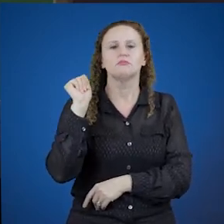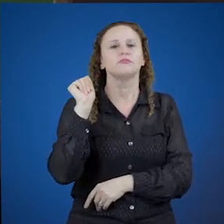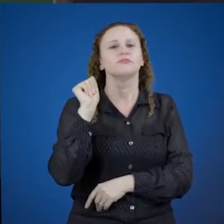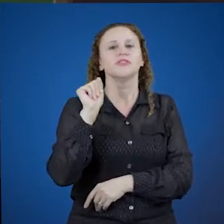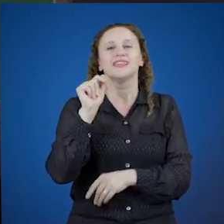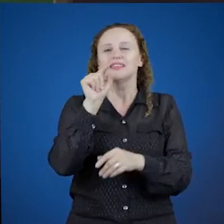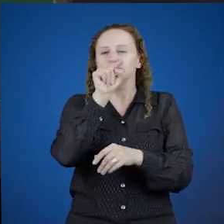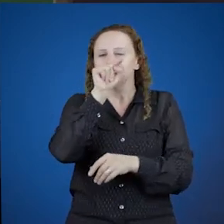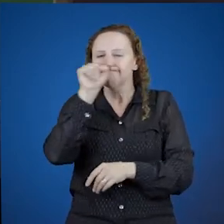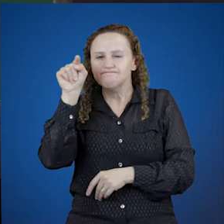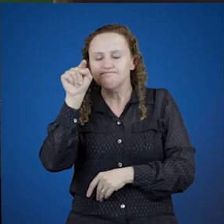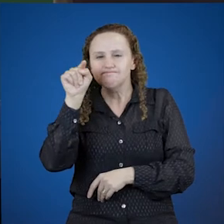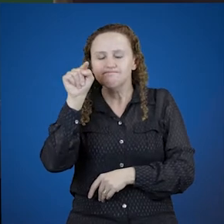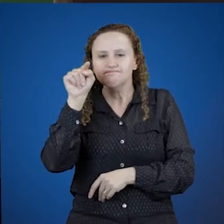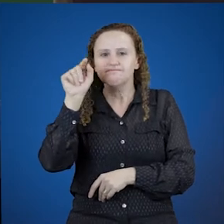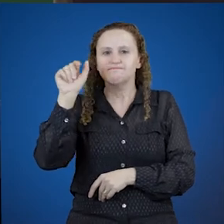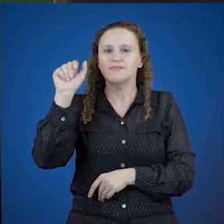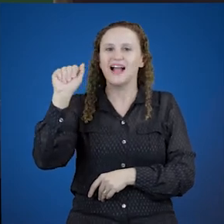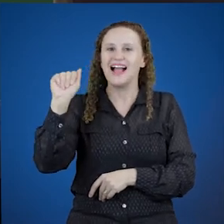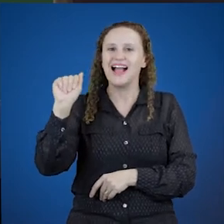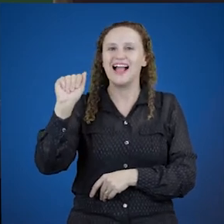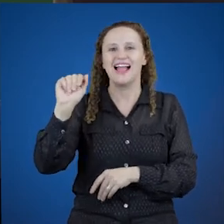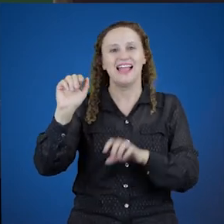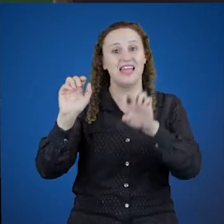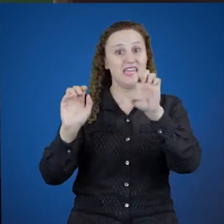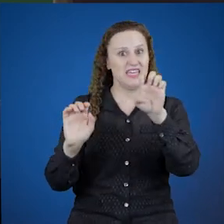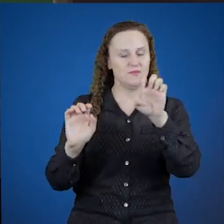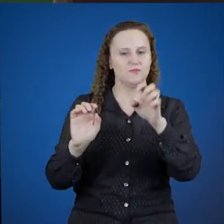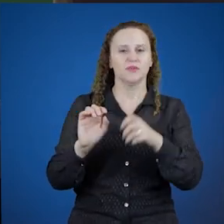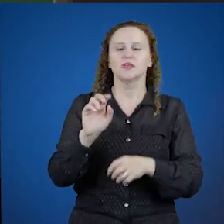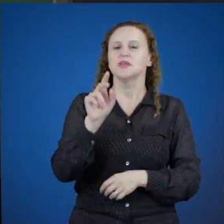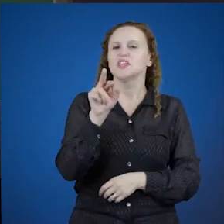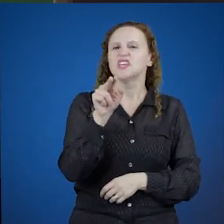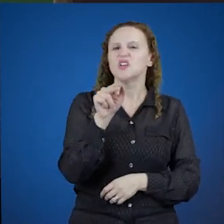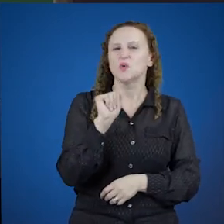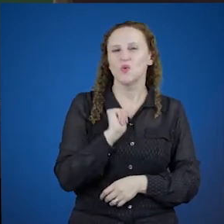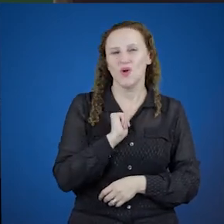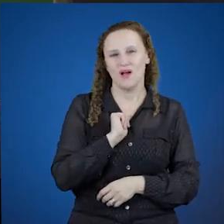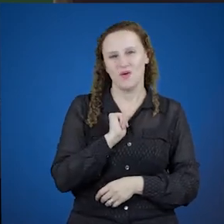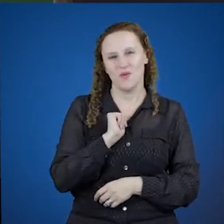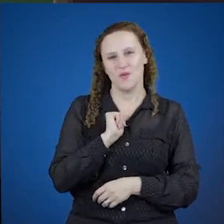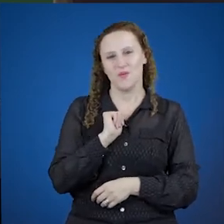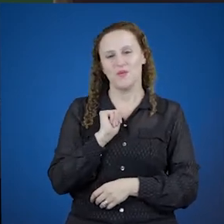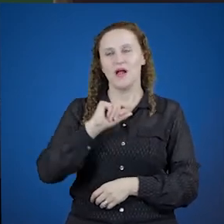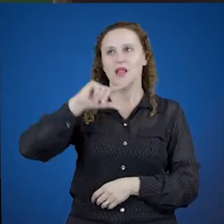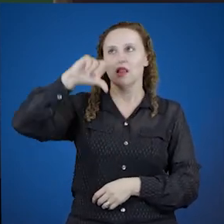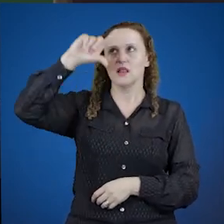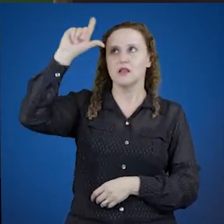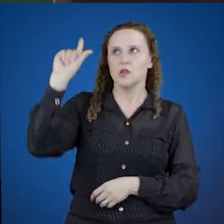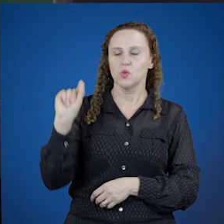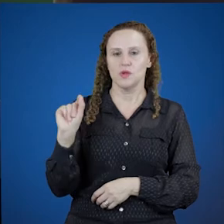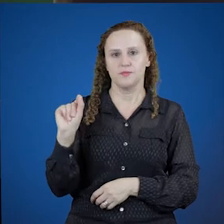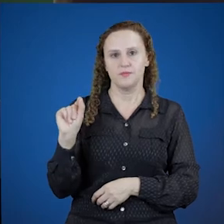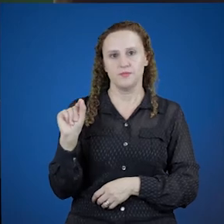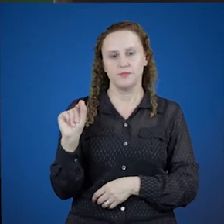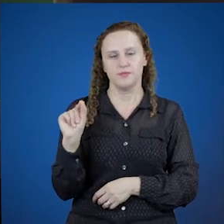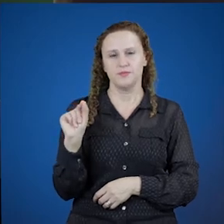é um tracinho a e igual a lua